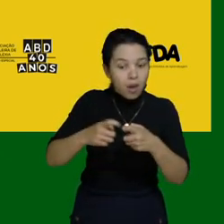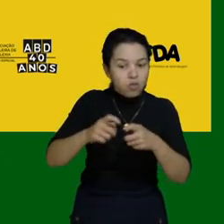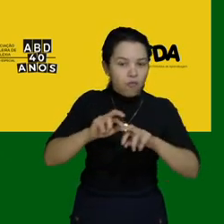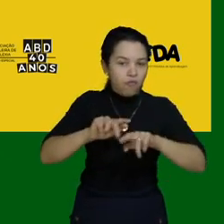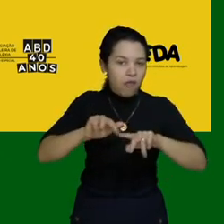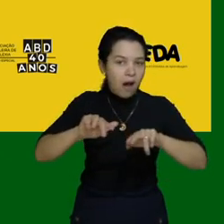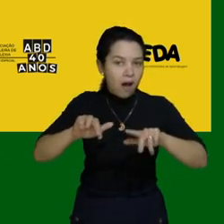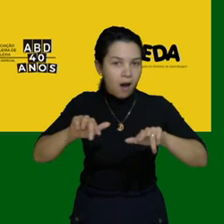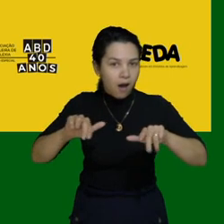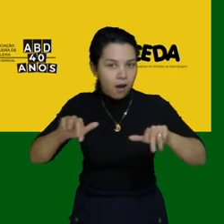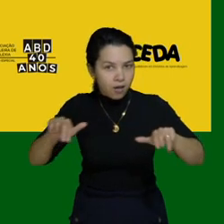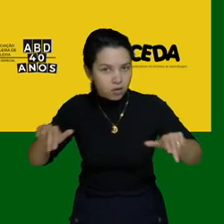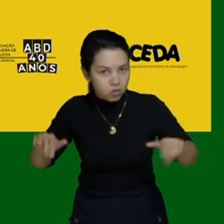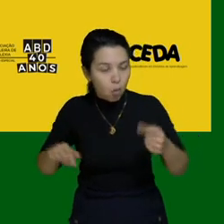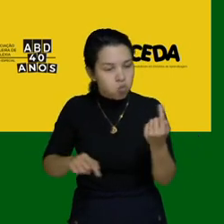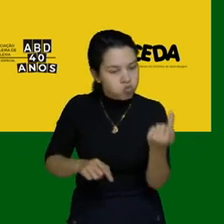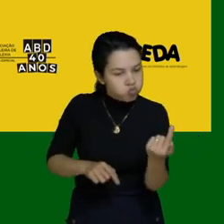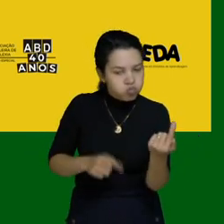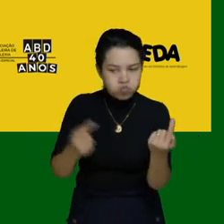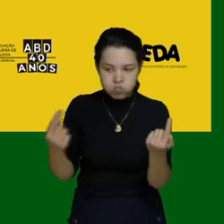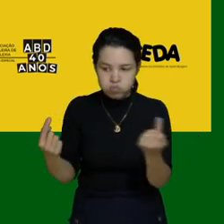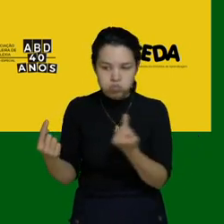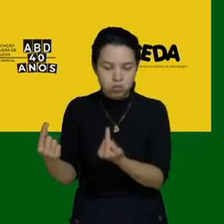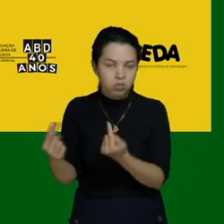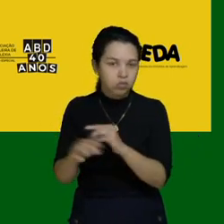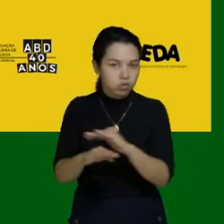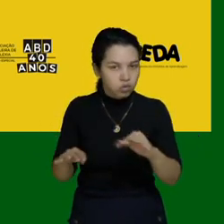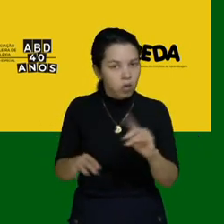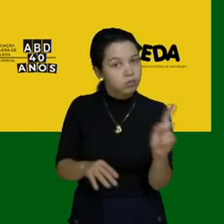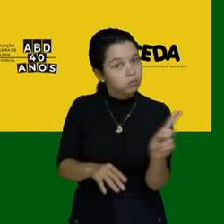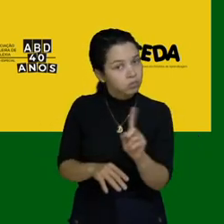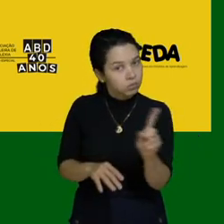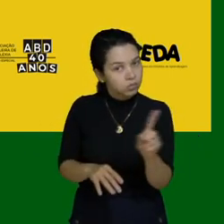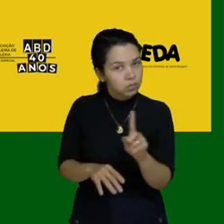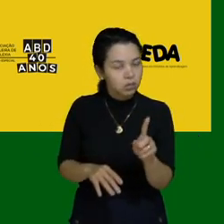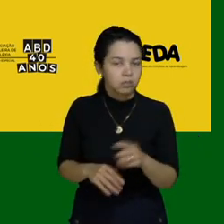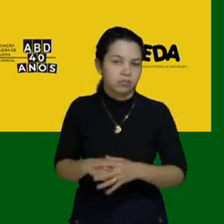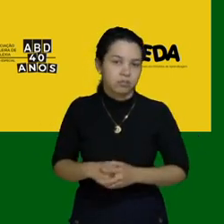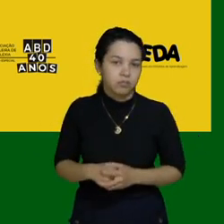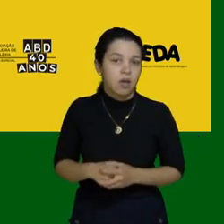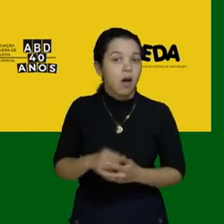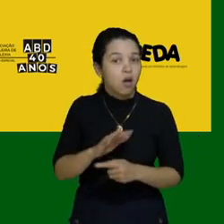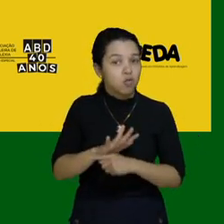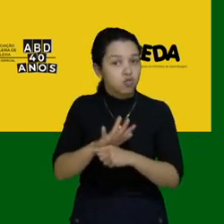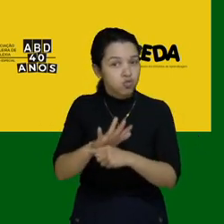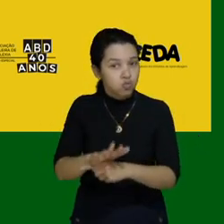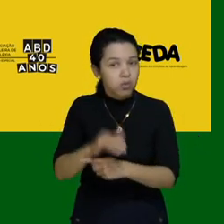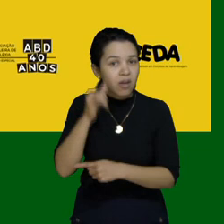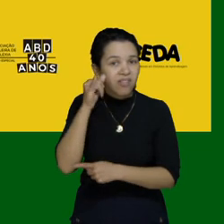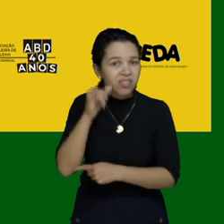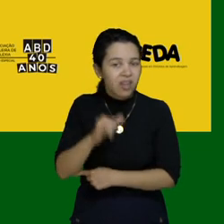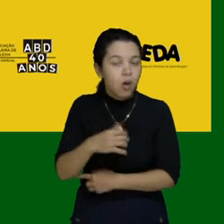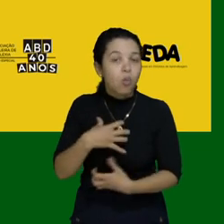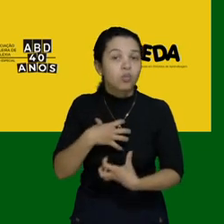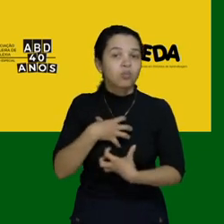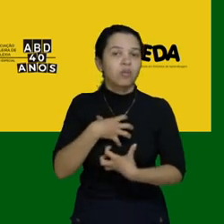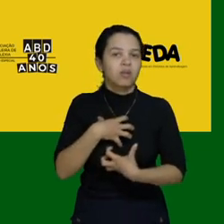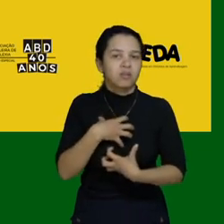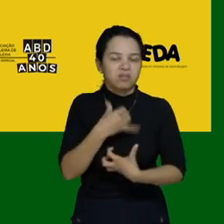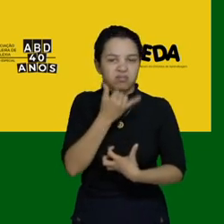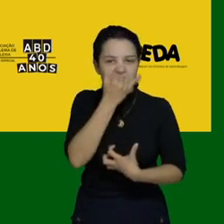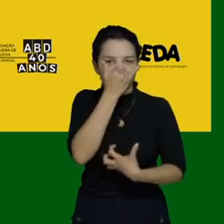psicopedagoga falando a psicóloga falando né que vai evitar muito essa sensação de frustração né de